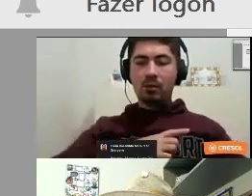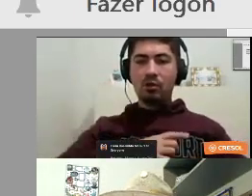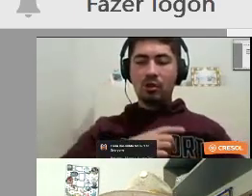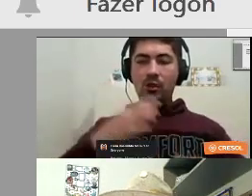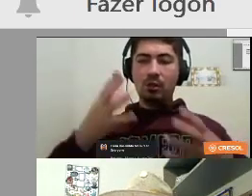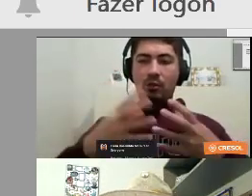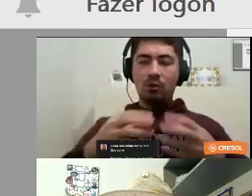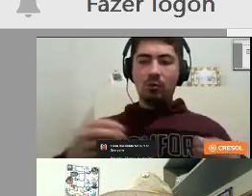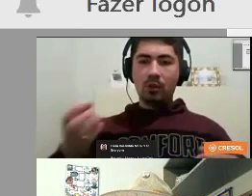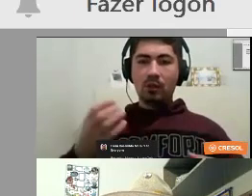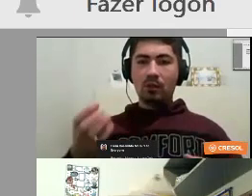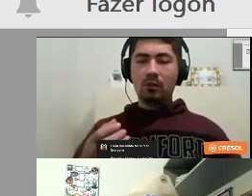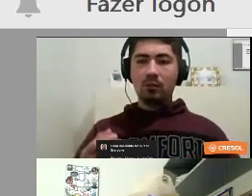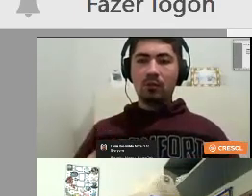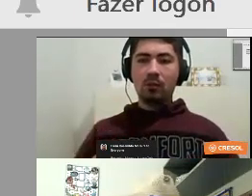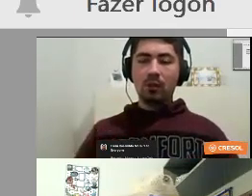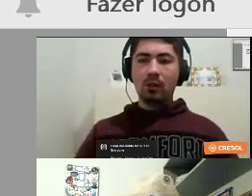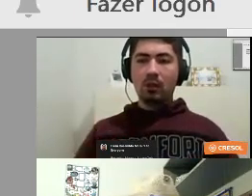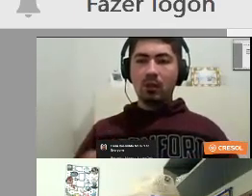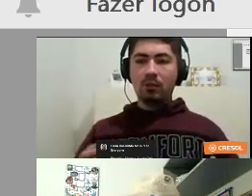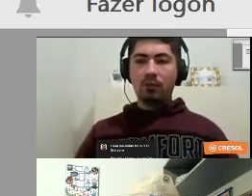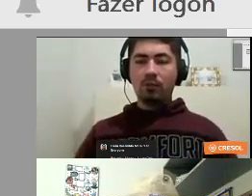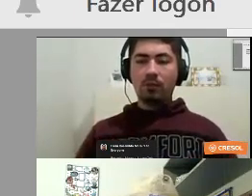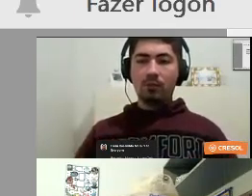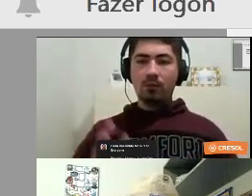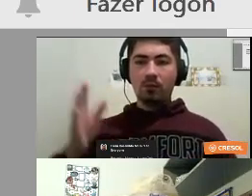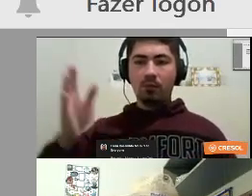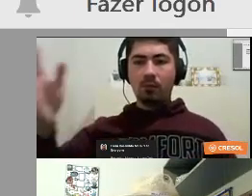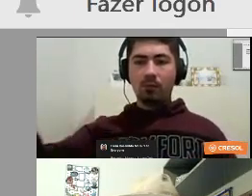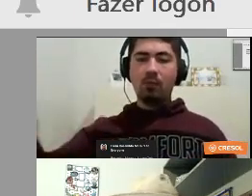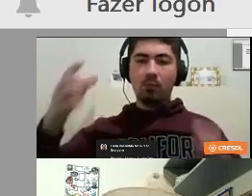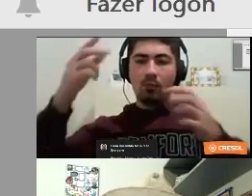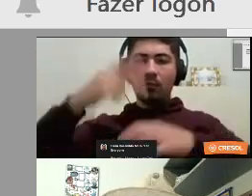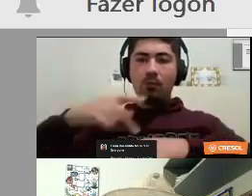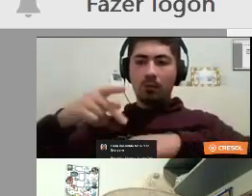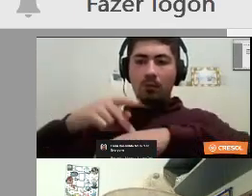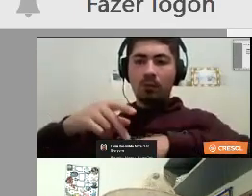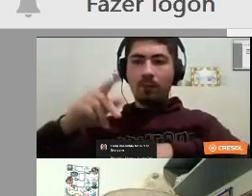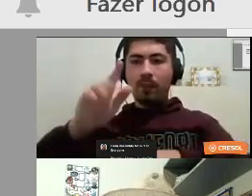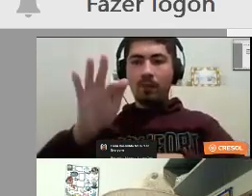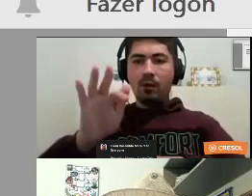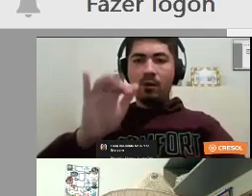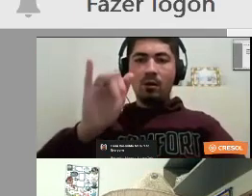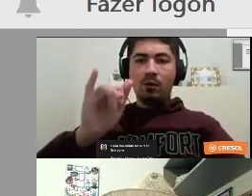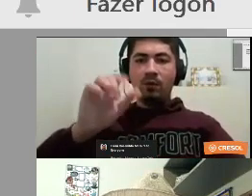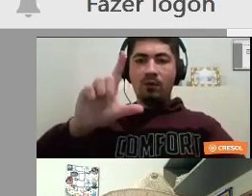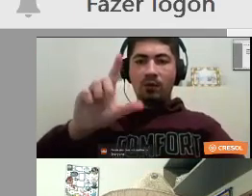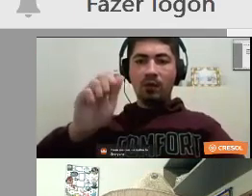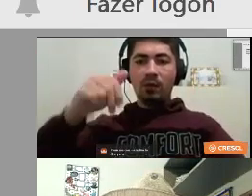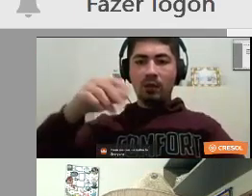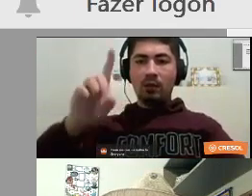os companheiros rotarianos, muito preocupados na época com a endemia de paralisia